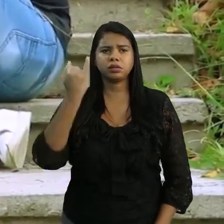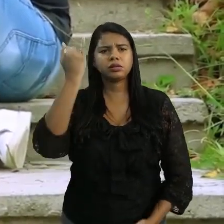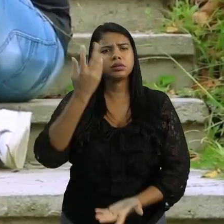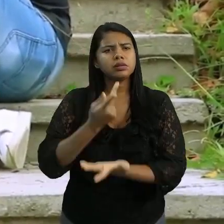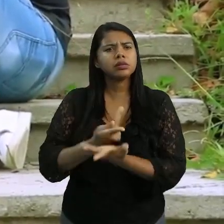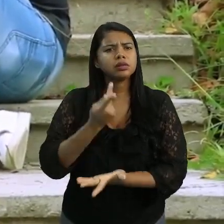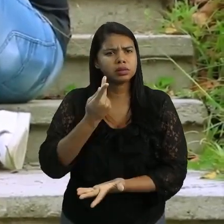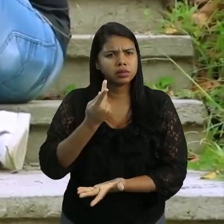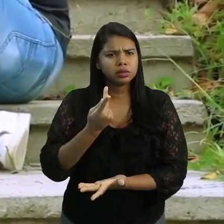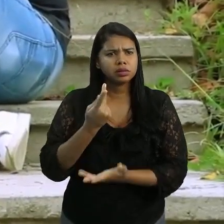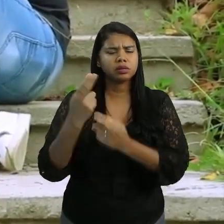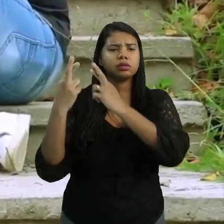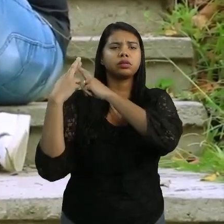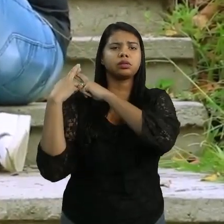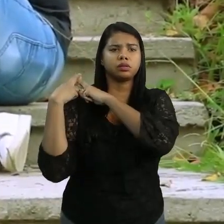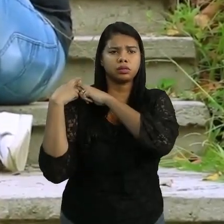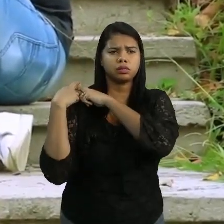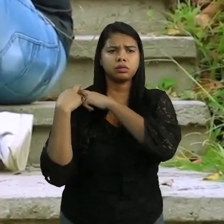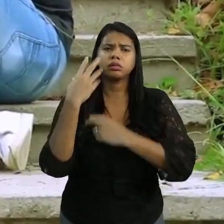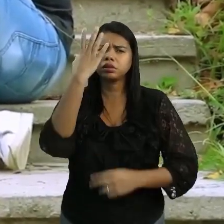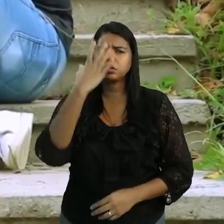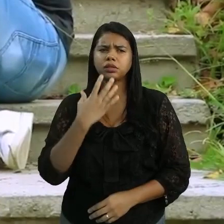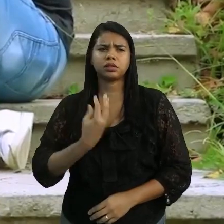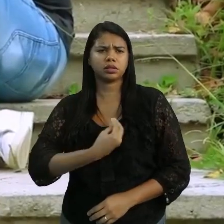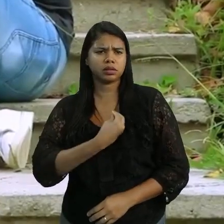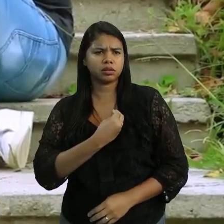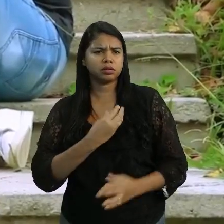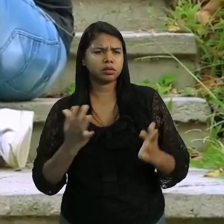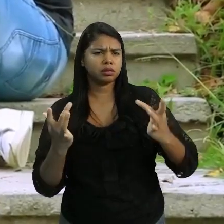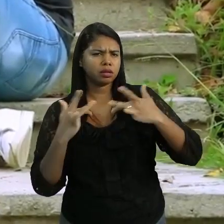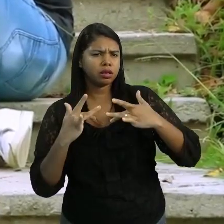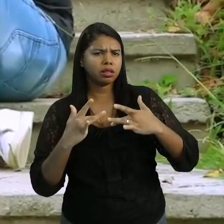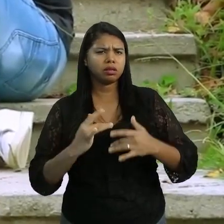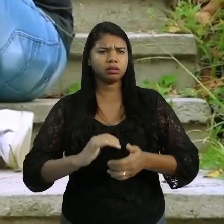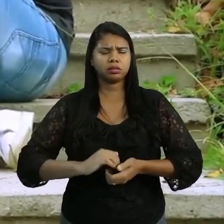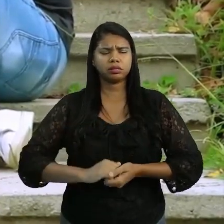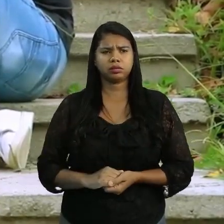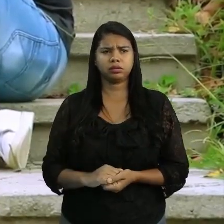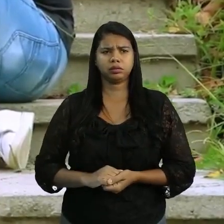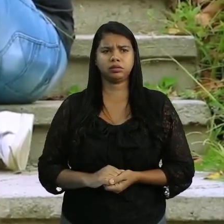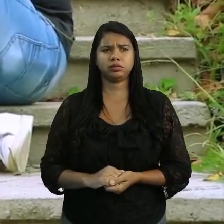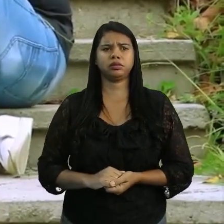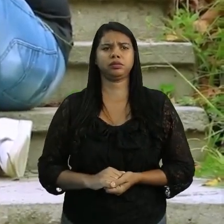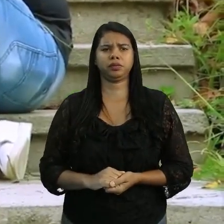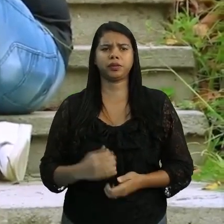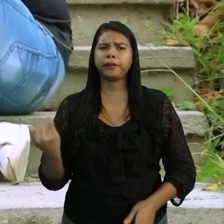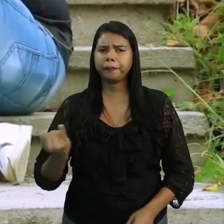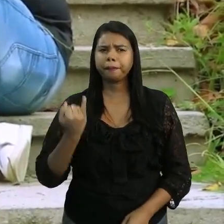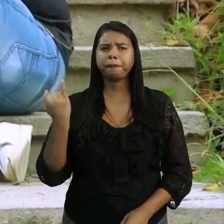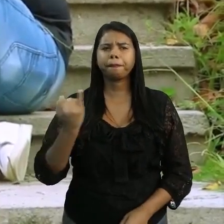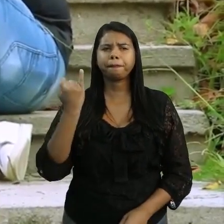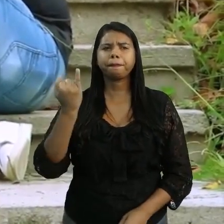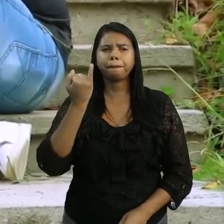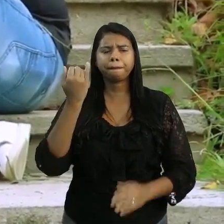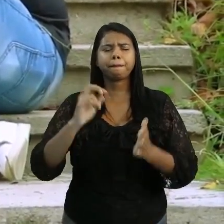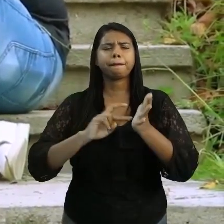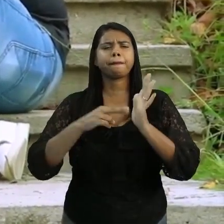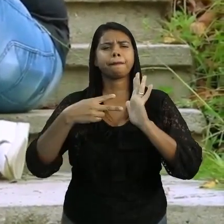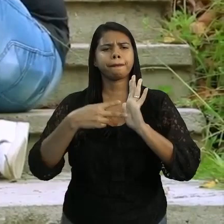Existe iniciação espiritual, mas essa iniciação ela só acontece depois de um bom tempo, né? Pelo menos 1 ano